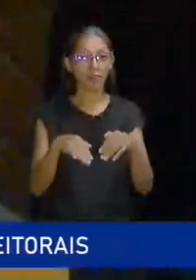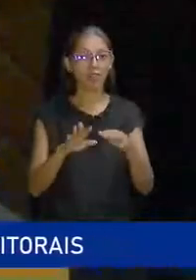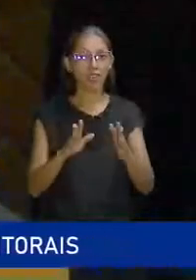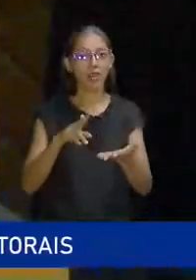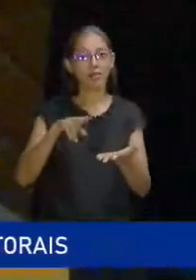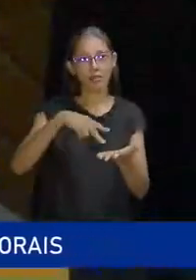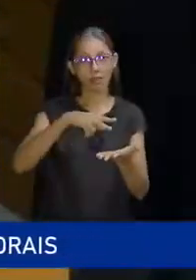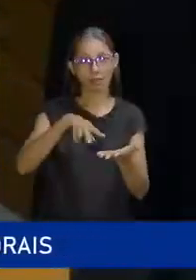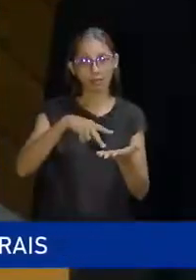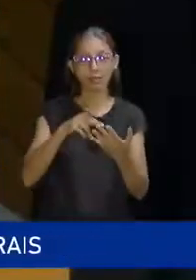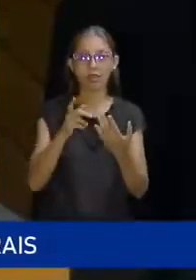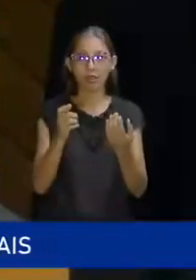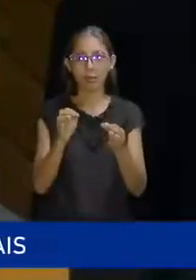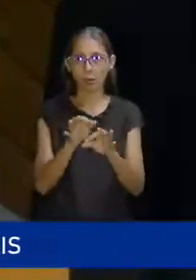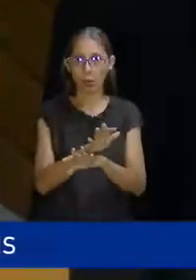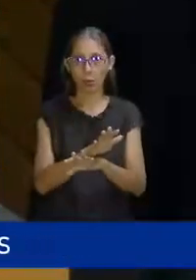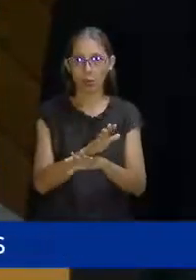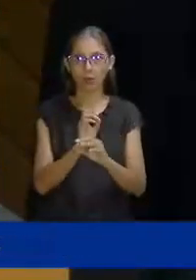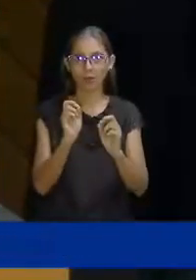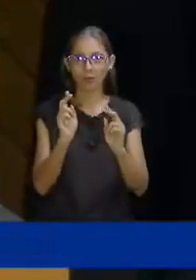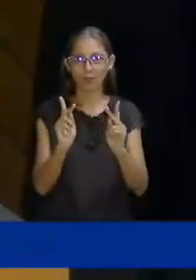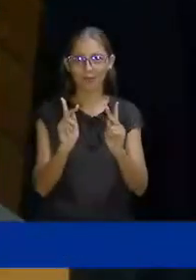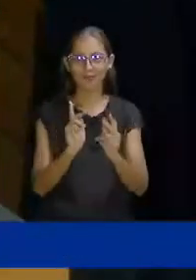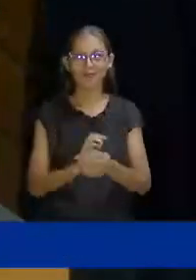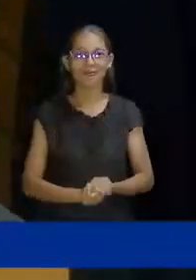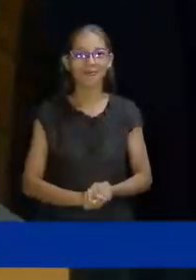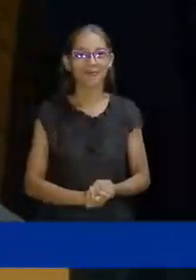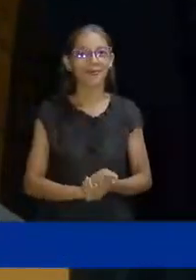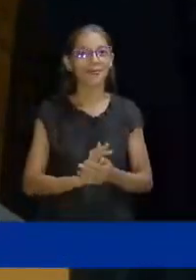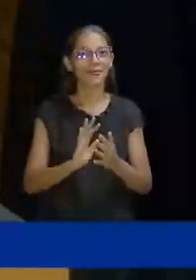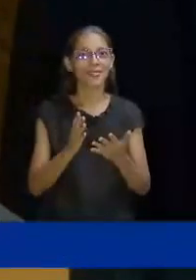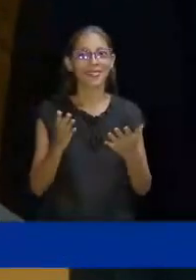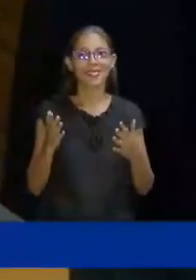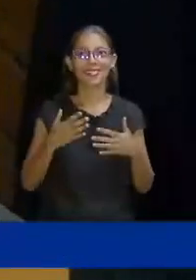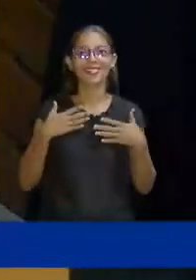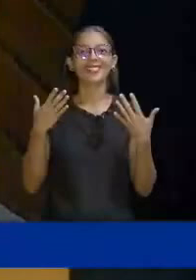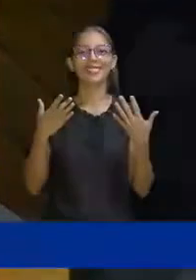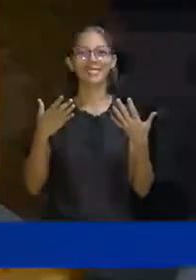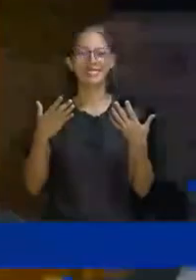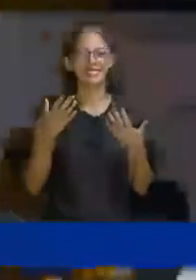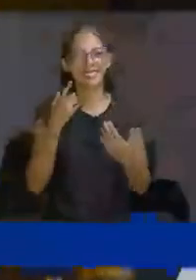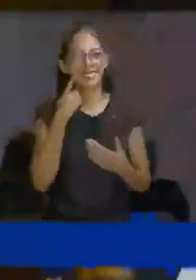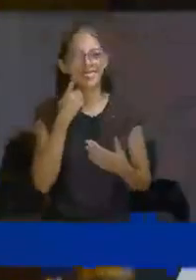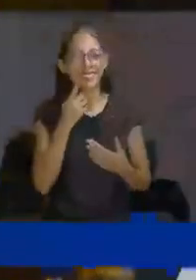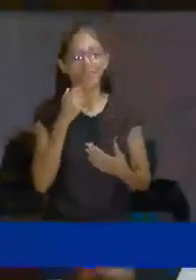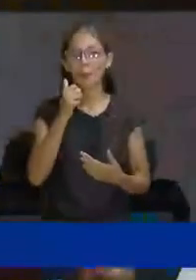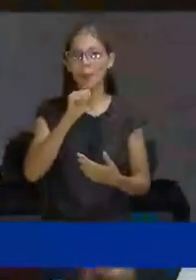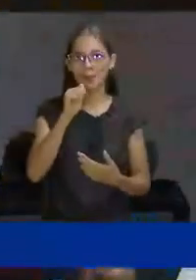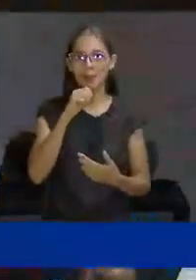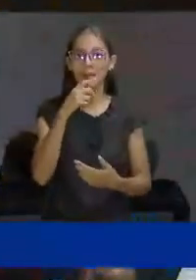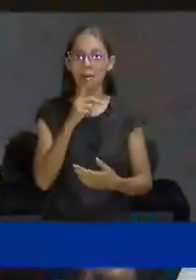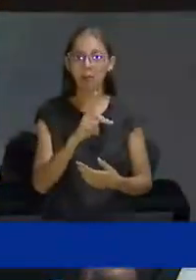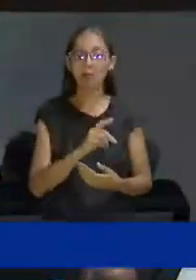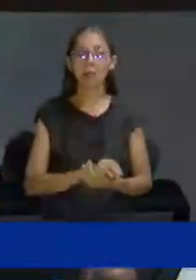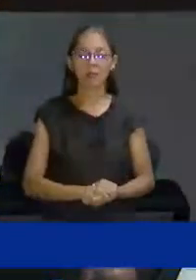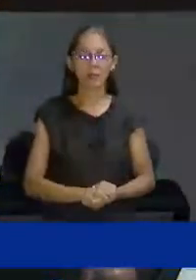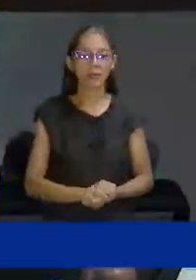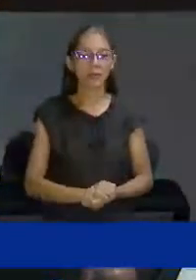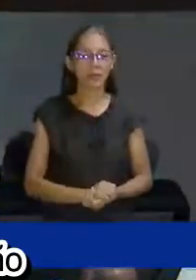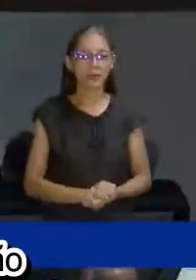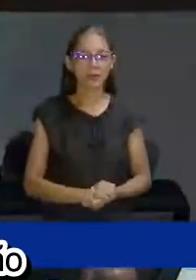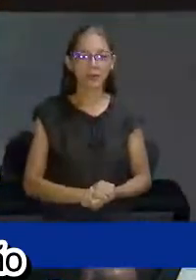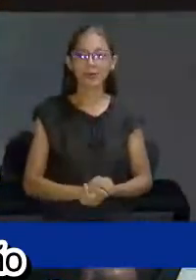dança. Foco na cerimonialista Elane Juarez. Mas nos surpreendendo, Elane, pois não? Me permita só quebrar o